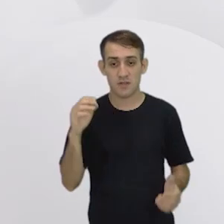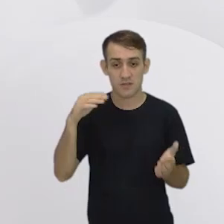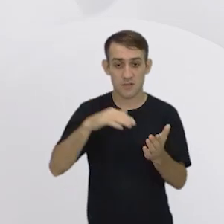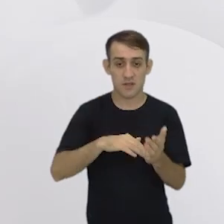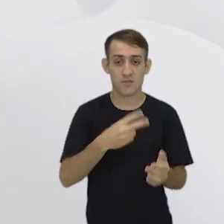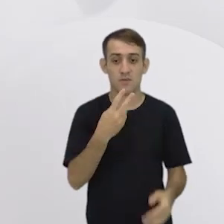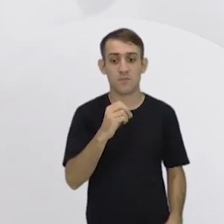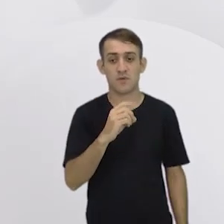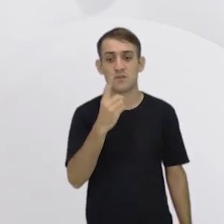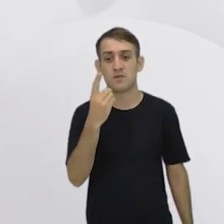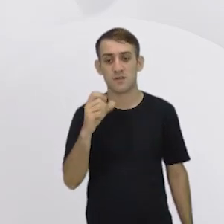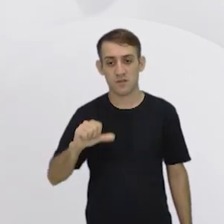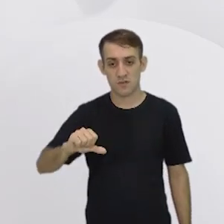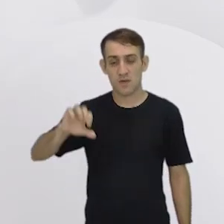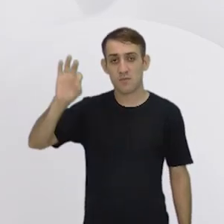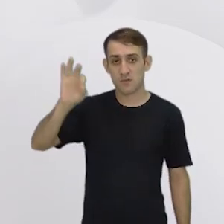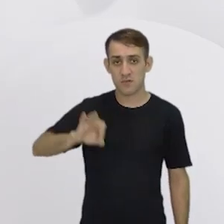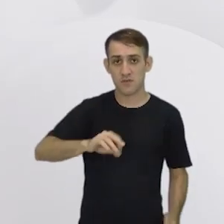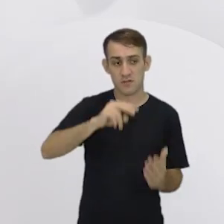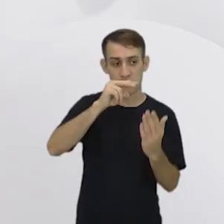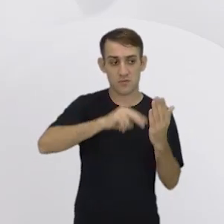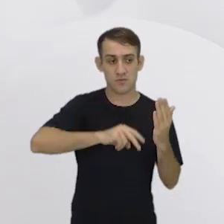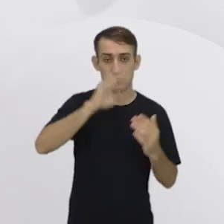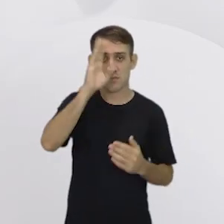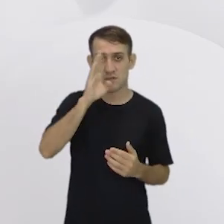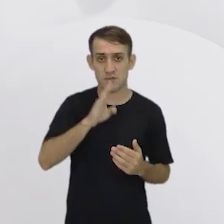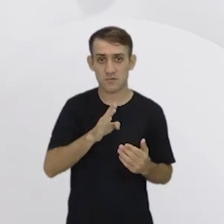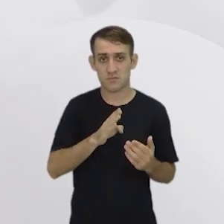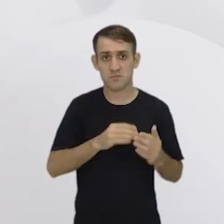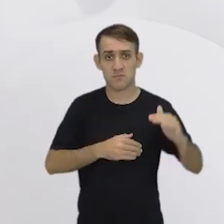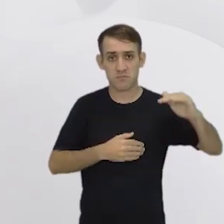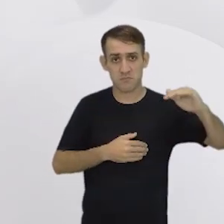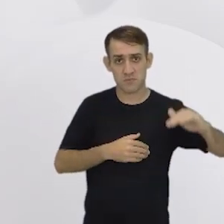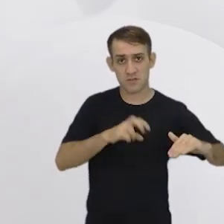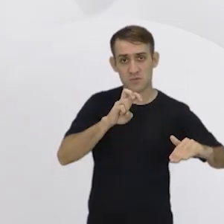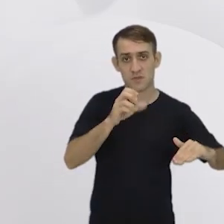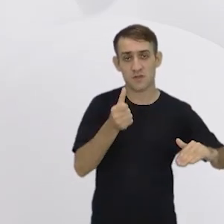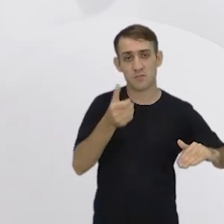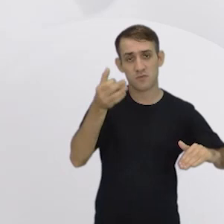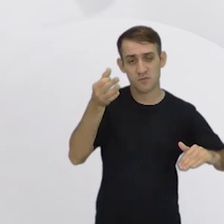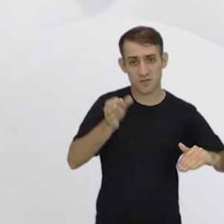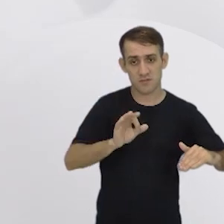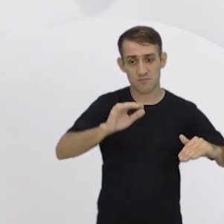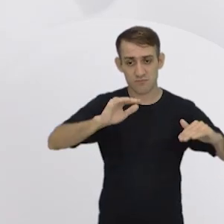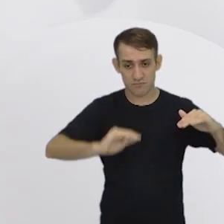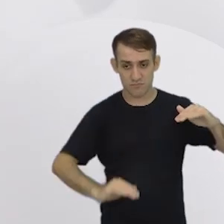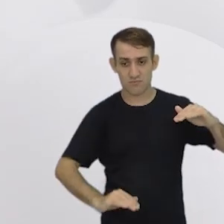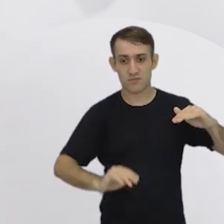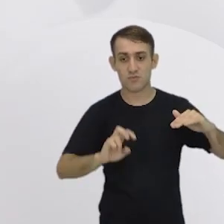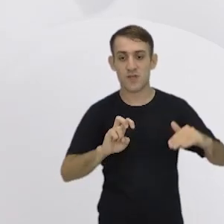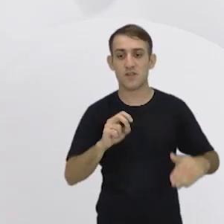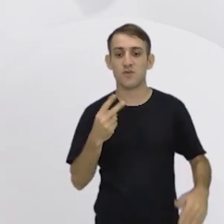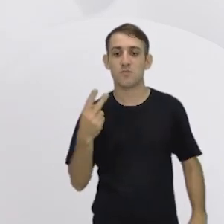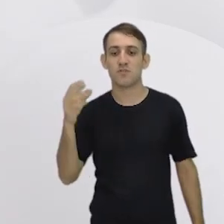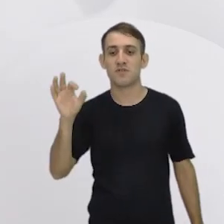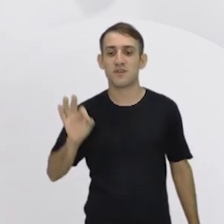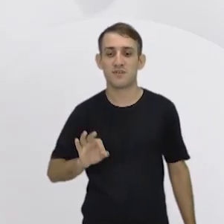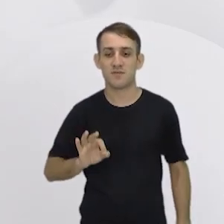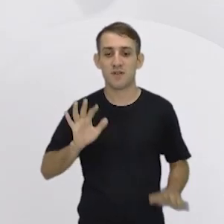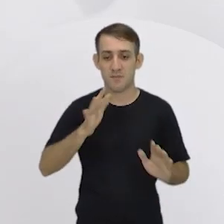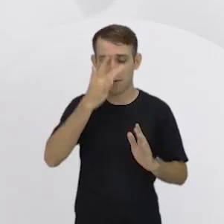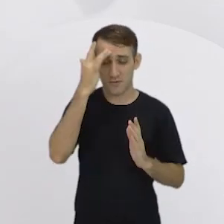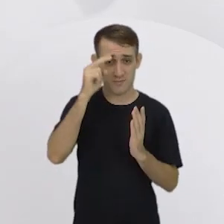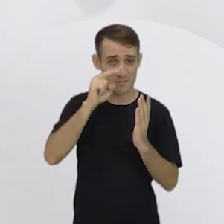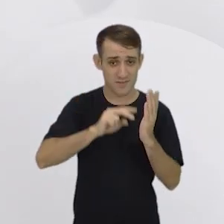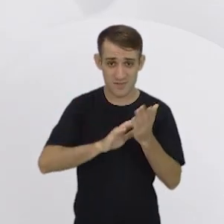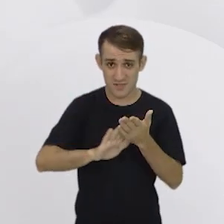2019, a porcentagem de leitores no Brasil caiu de 56% para 52%. Já os não leitores, ou